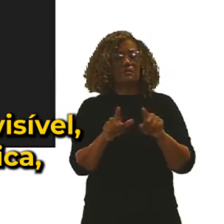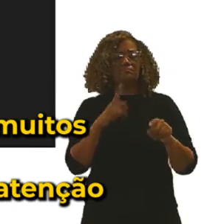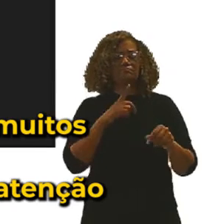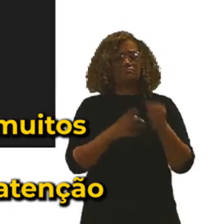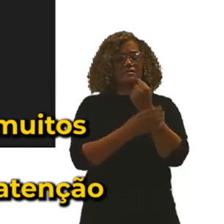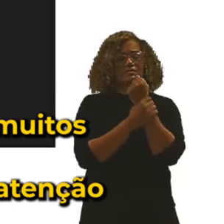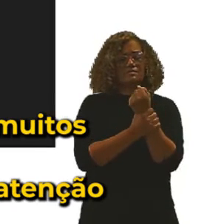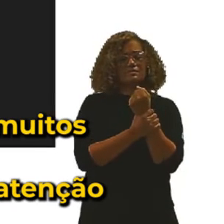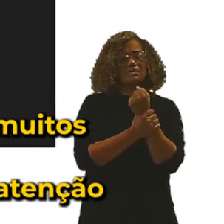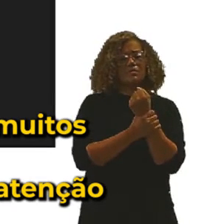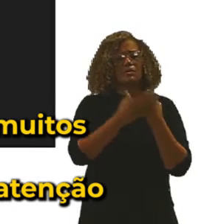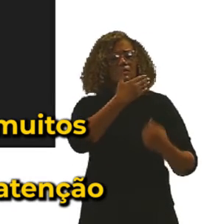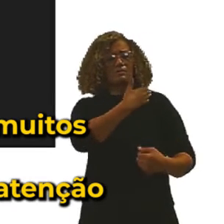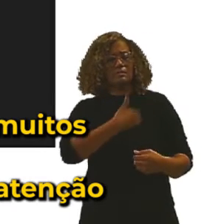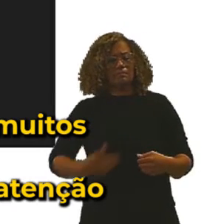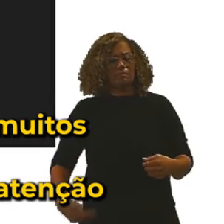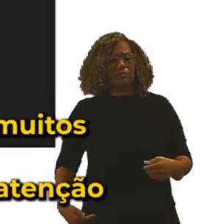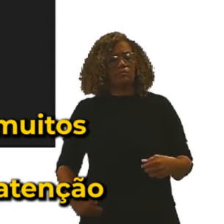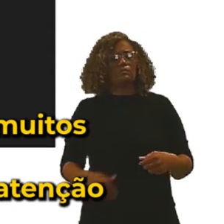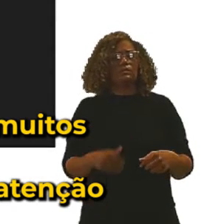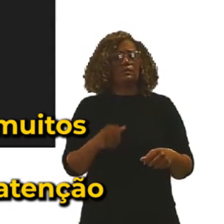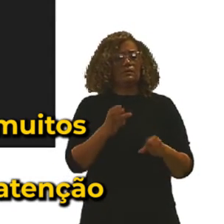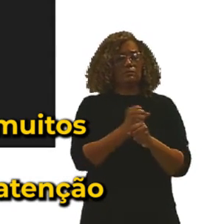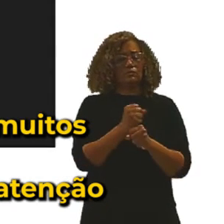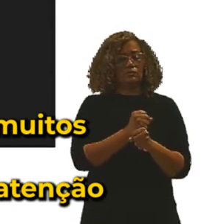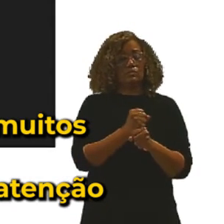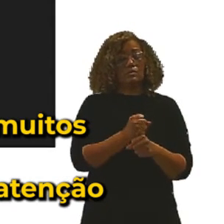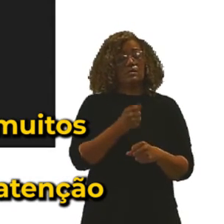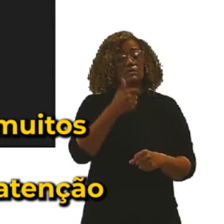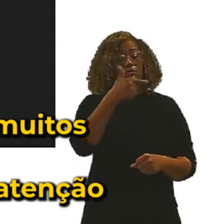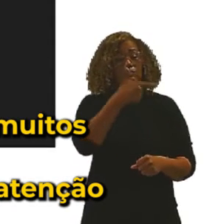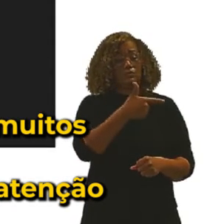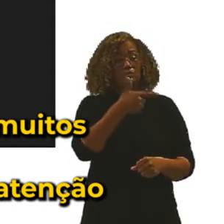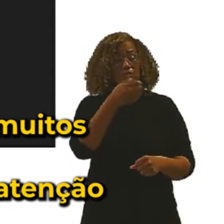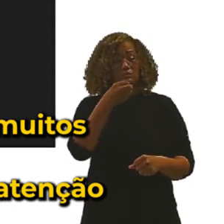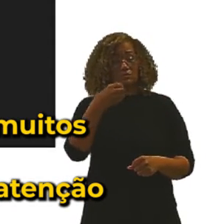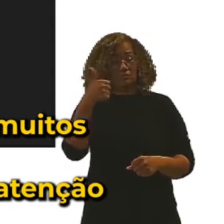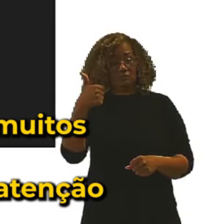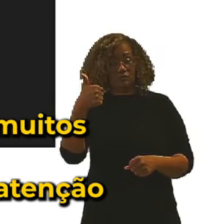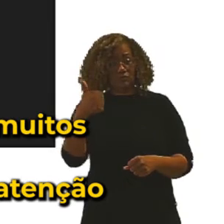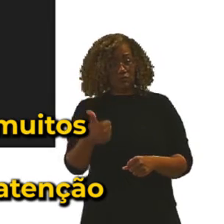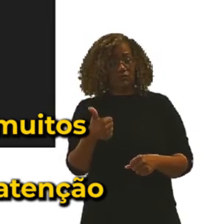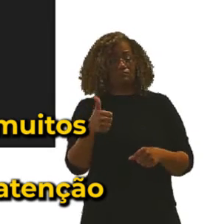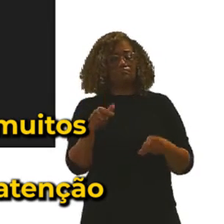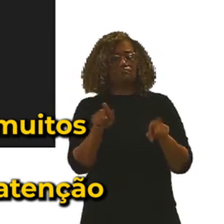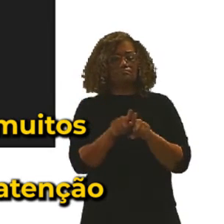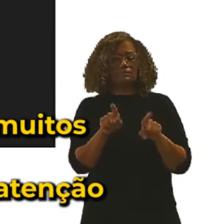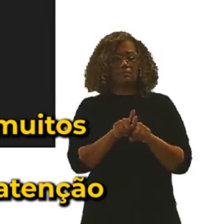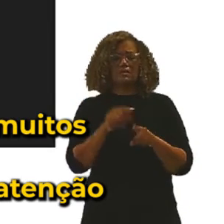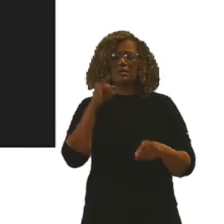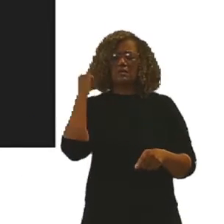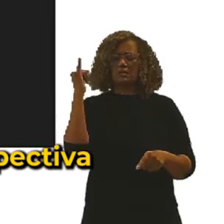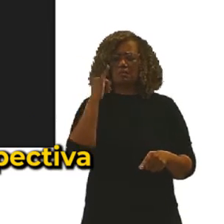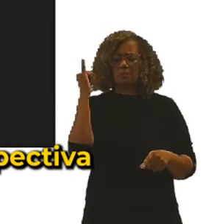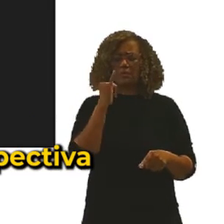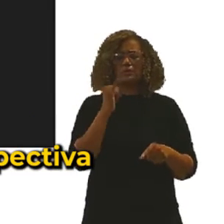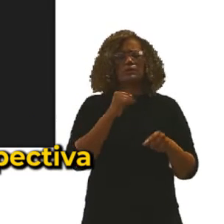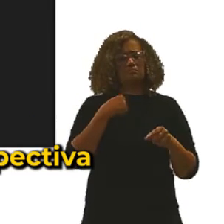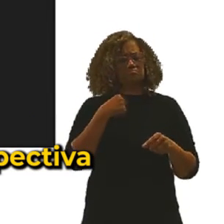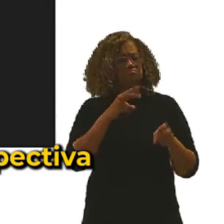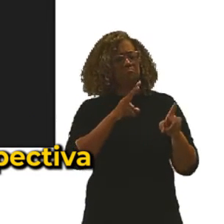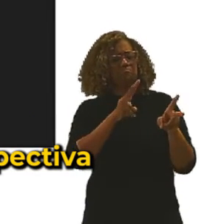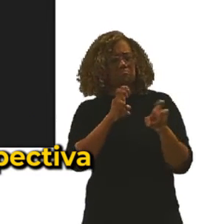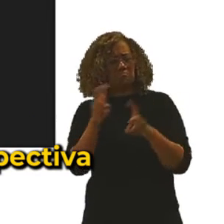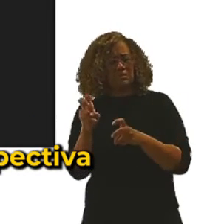ano passado, em 2021, dois aspectos fundamentais, são muitos dados estatísticos, mas dois fundamentais que nos chamam a atenção nessa